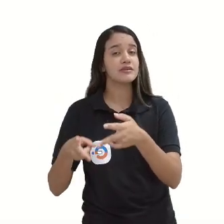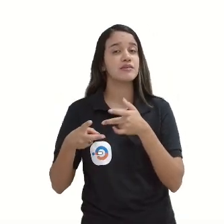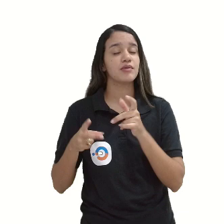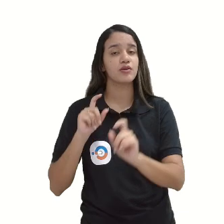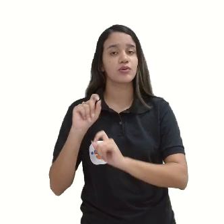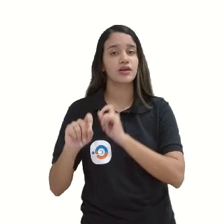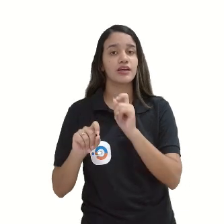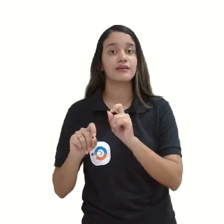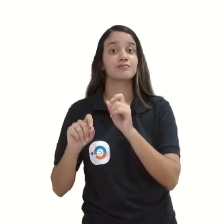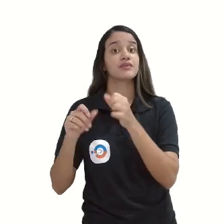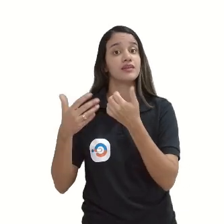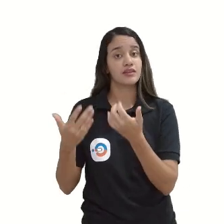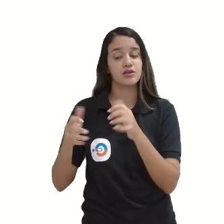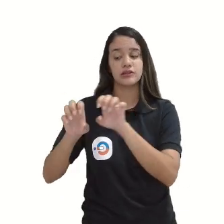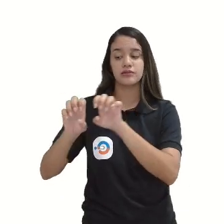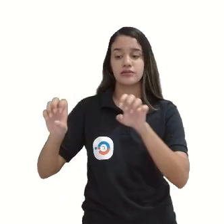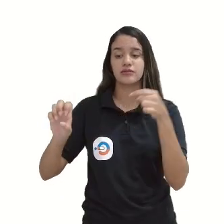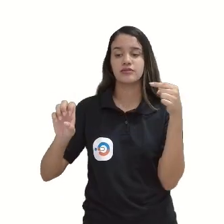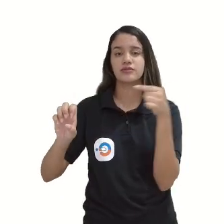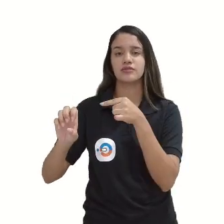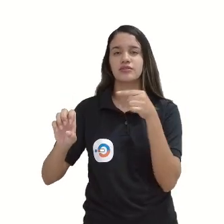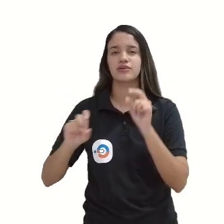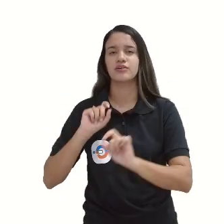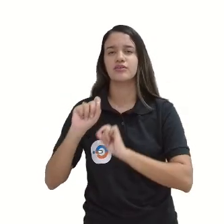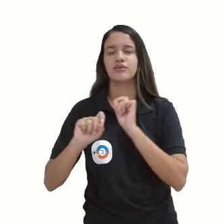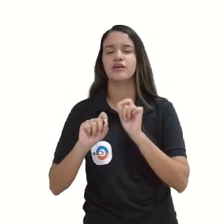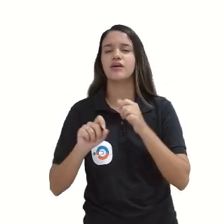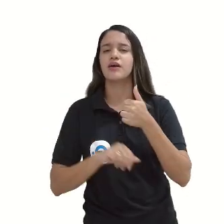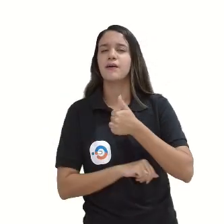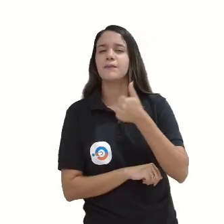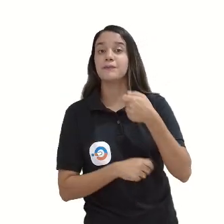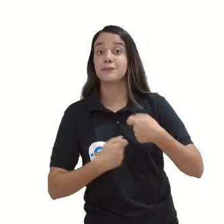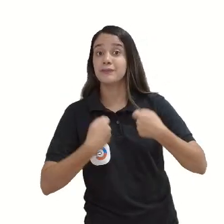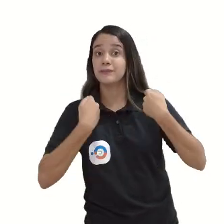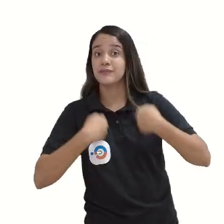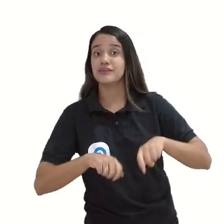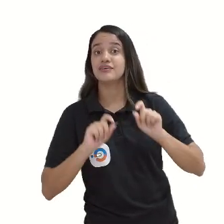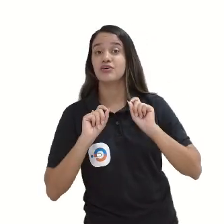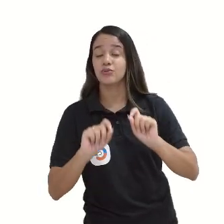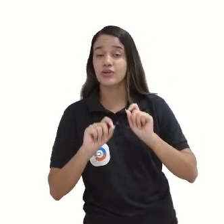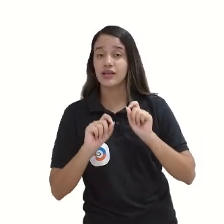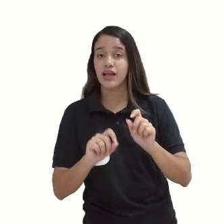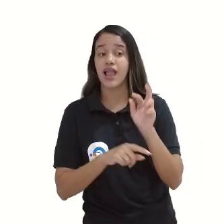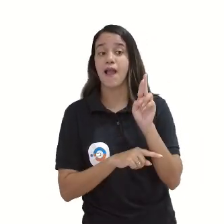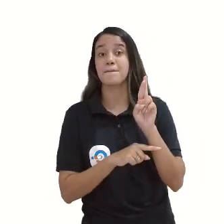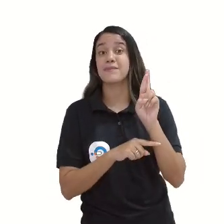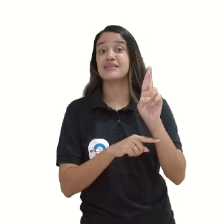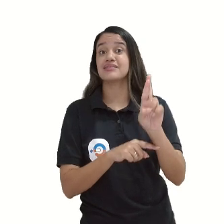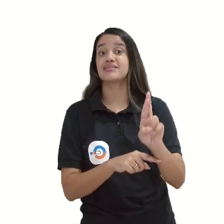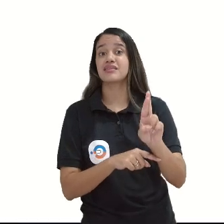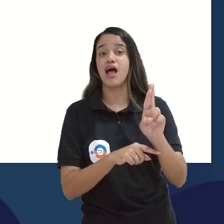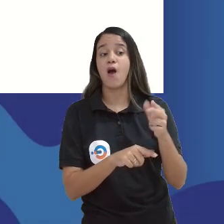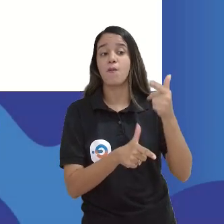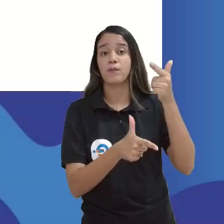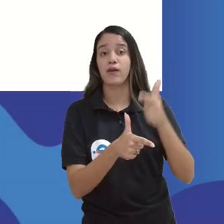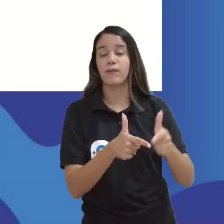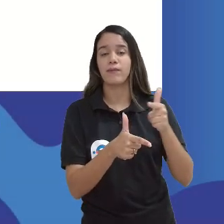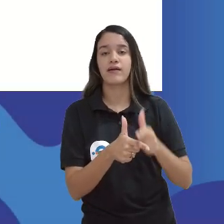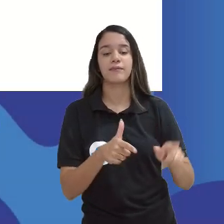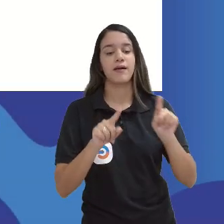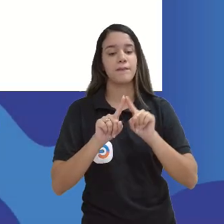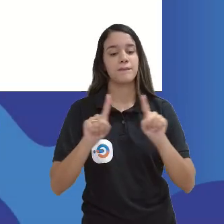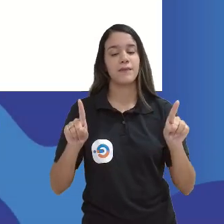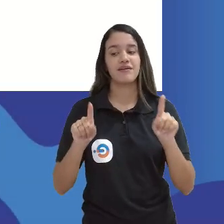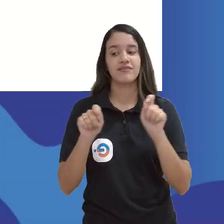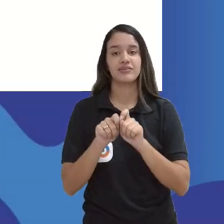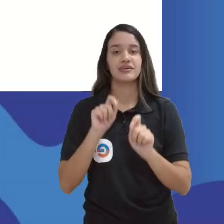esse sistema de equações, ele primeiro precisa estar representando algum problema. Mas para isso a gente vai